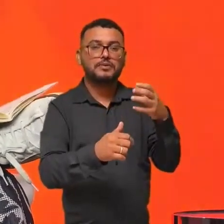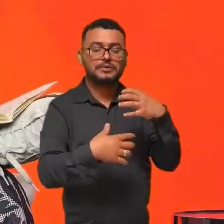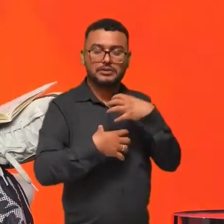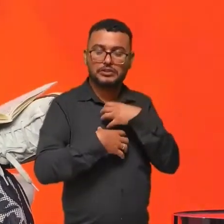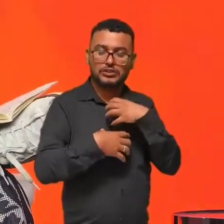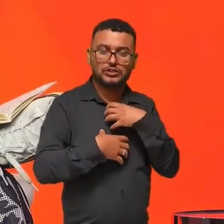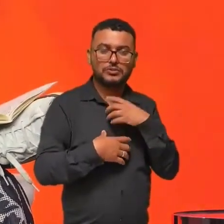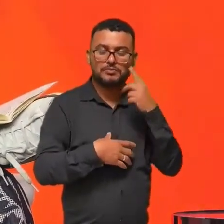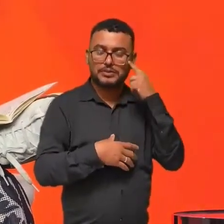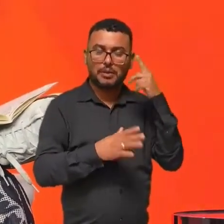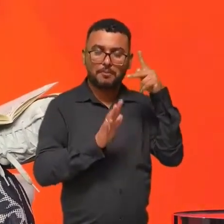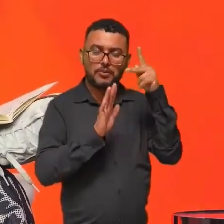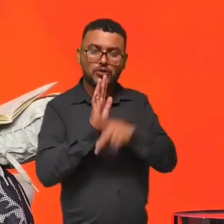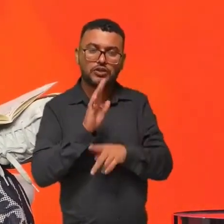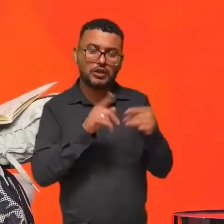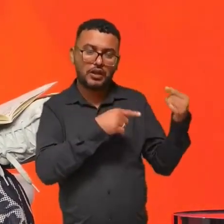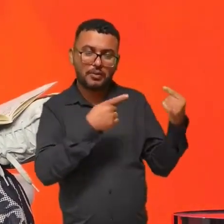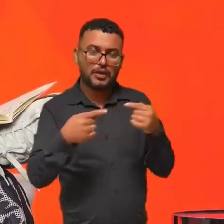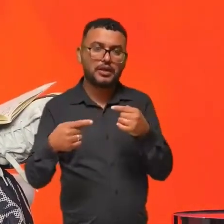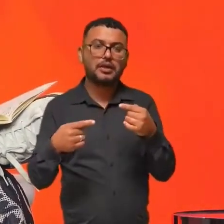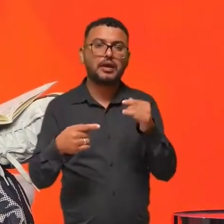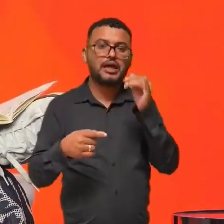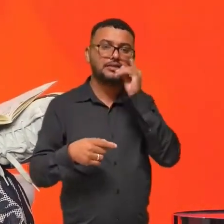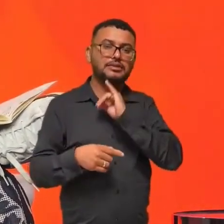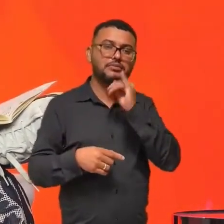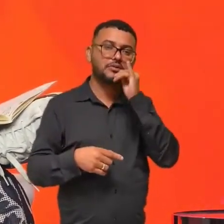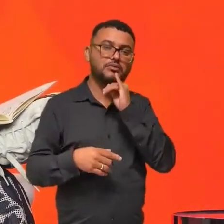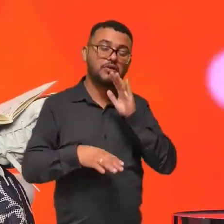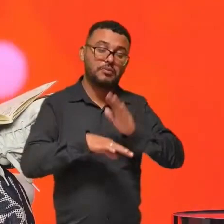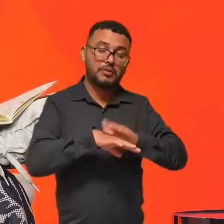debatendo, por exemplo, em períodos eleitorais, mas não só.